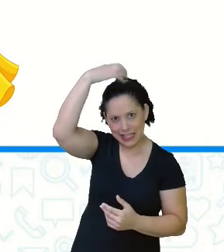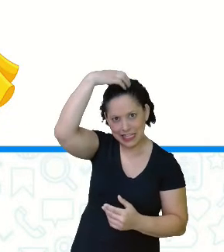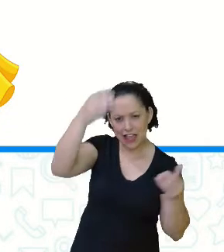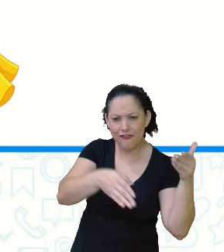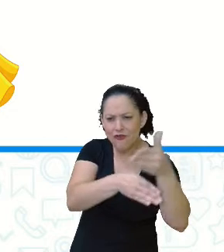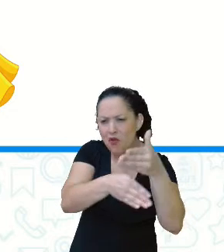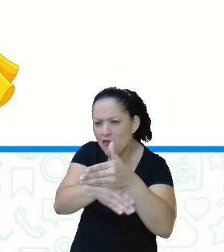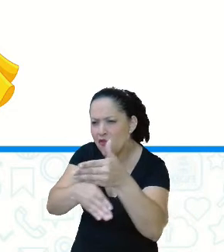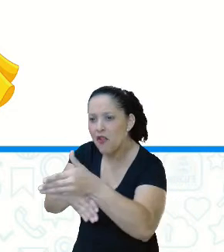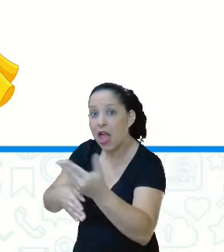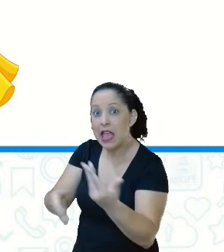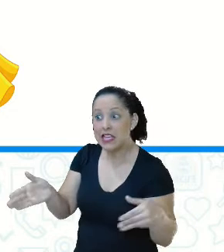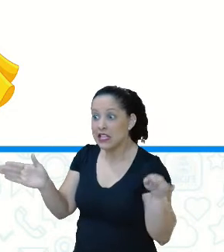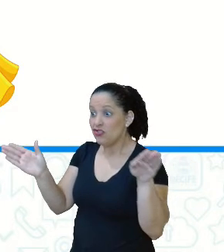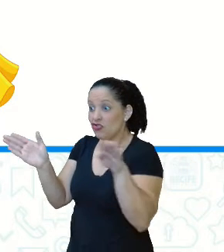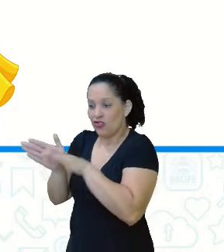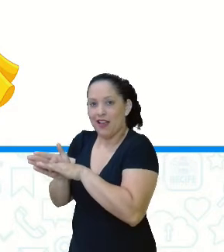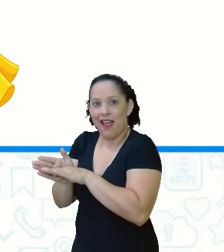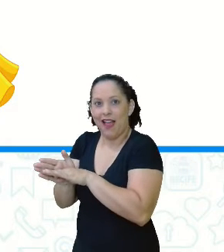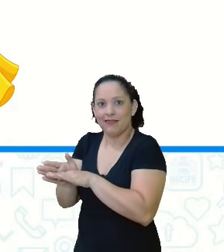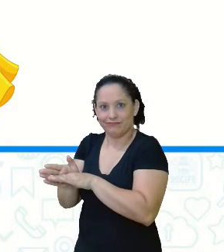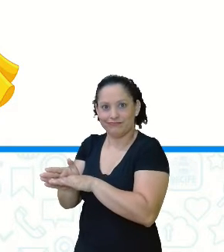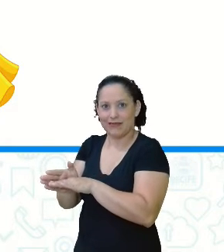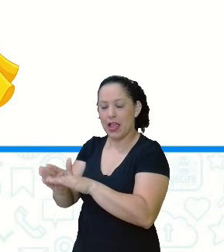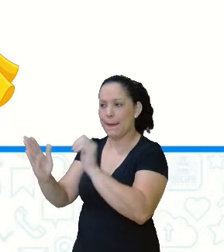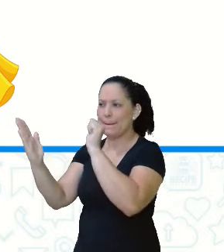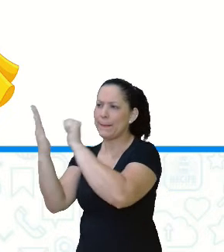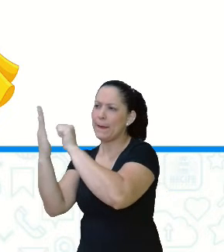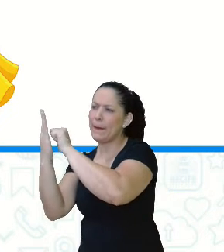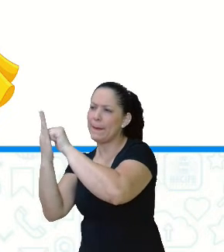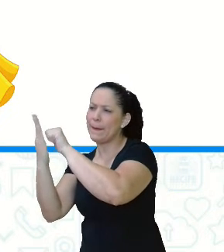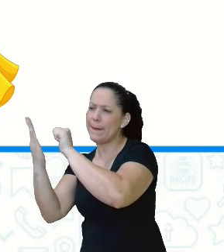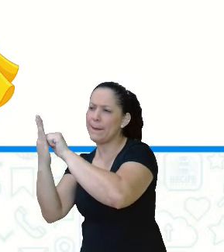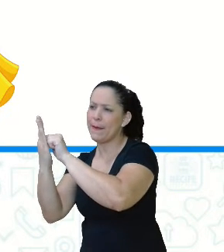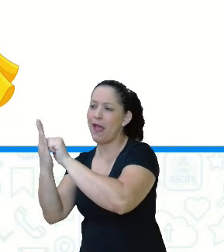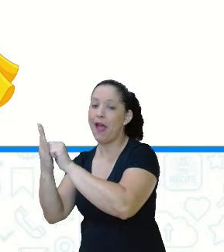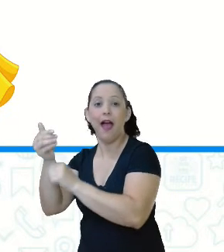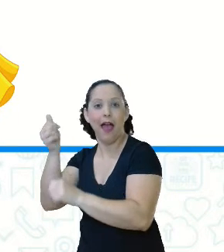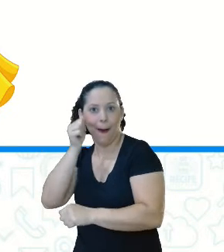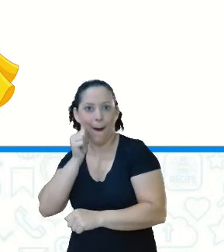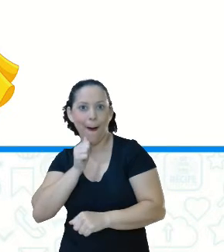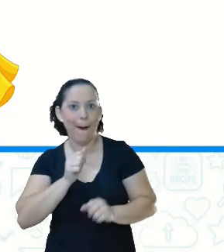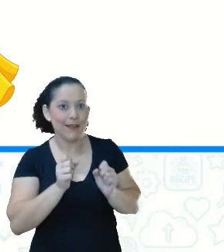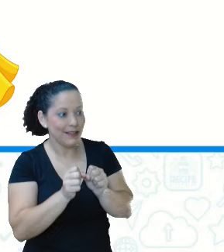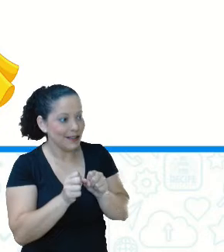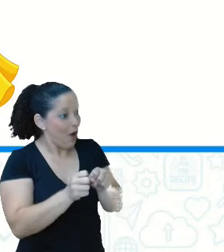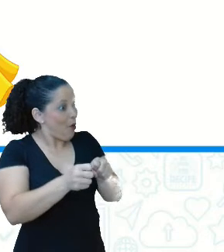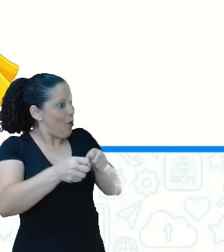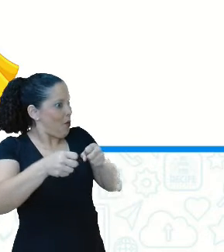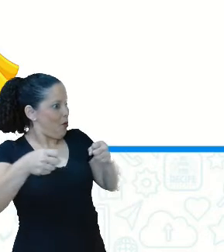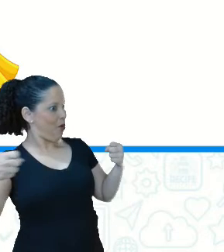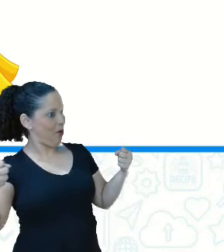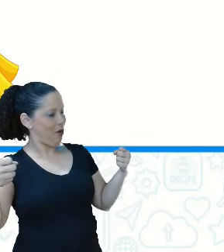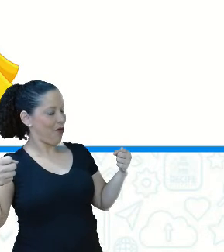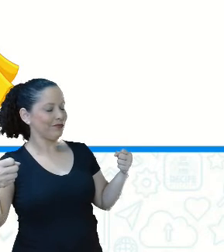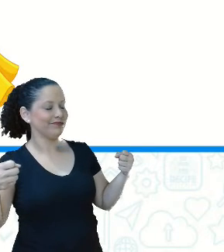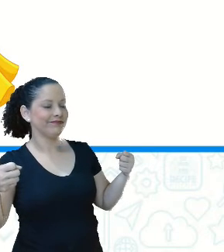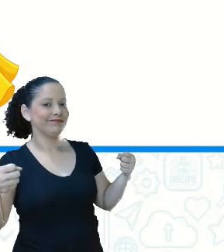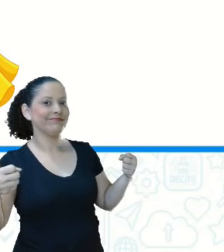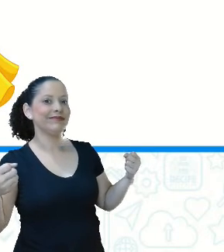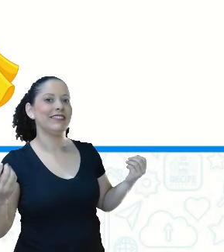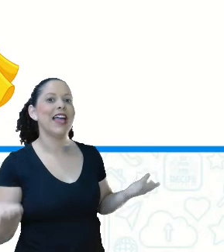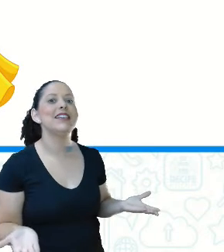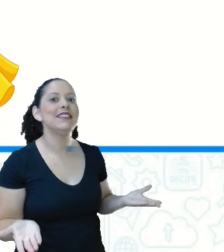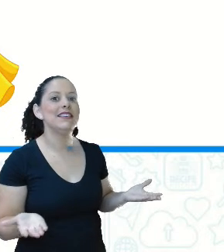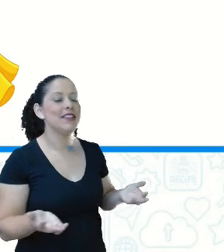Neve, muito curiosa, decidiu abrir a porta, apesar dos anões a terem avisado para não fazer, e